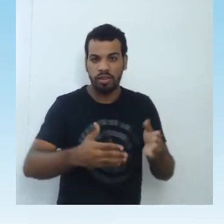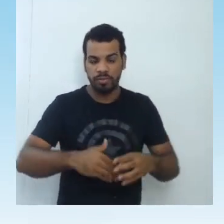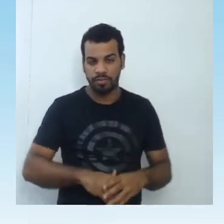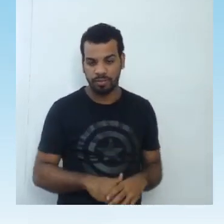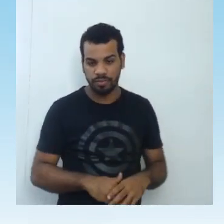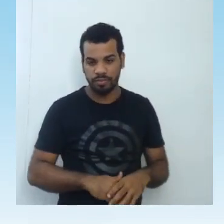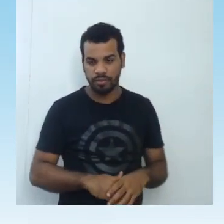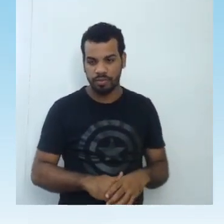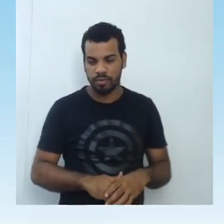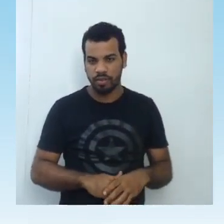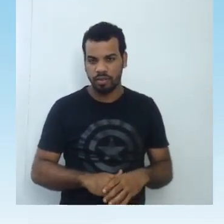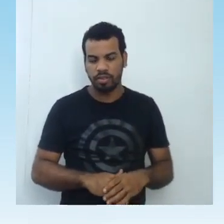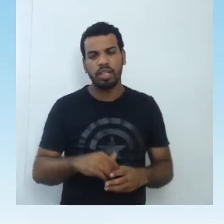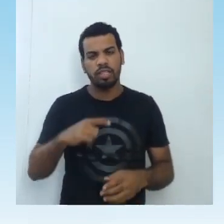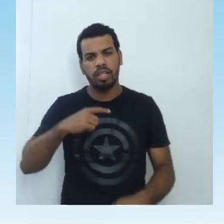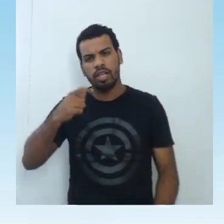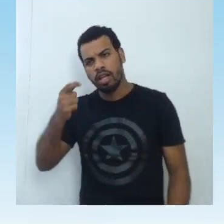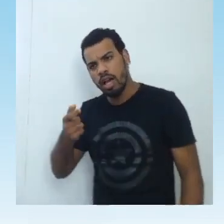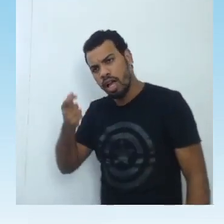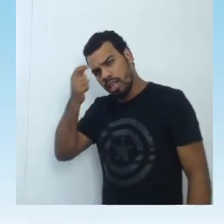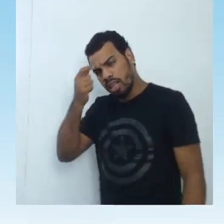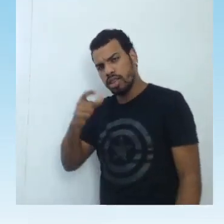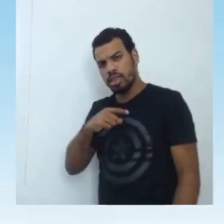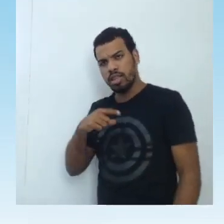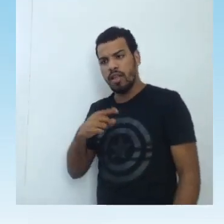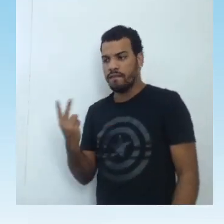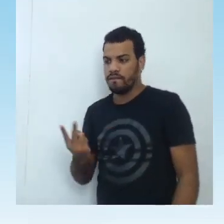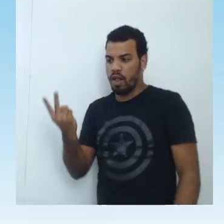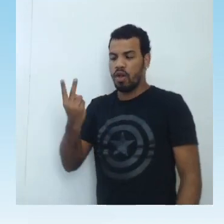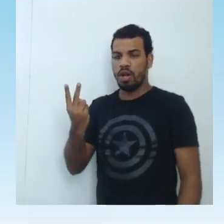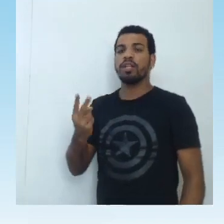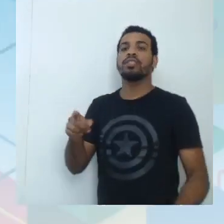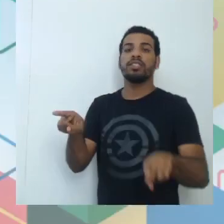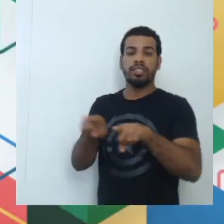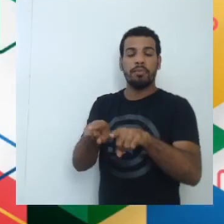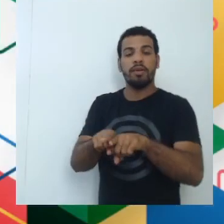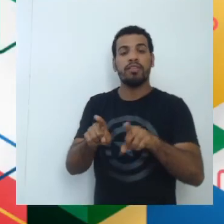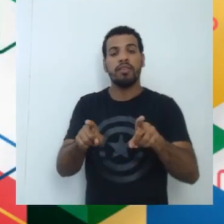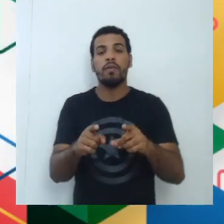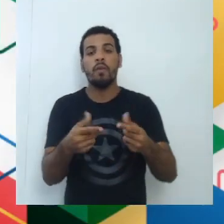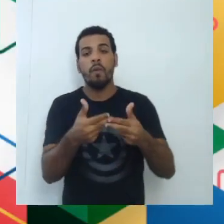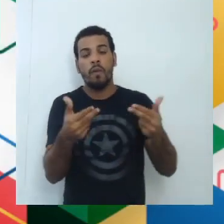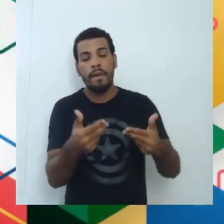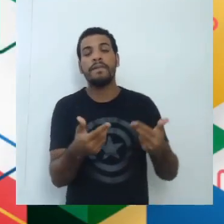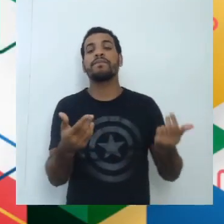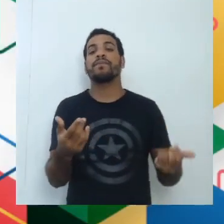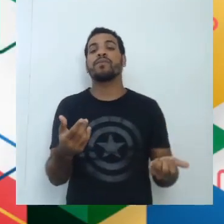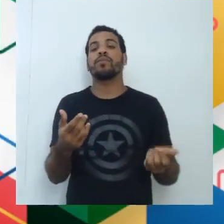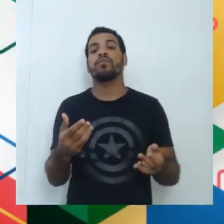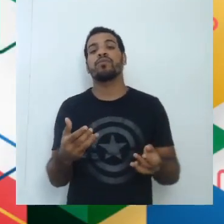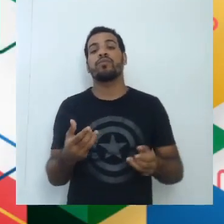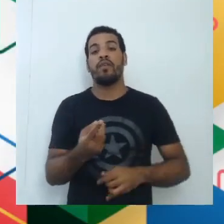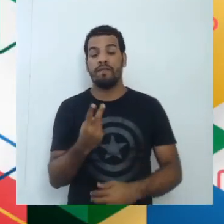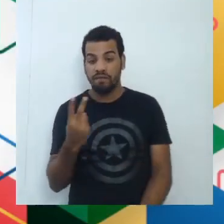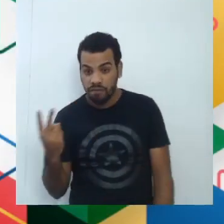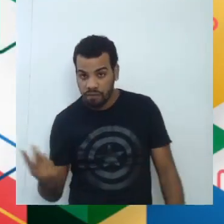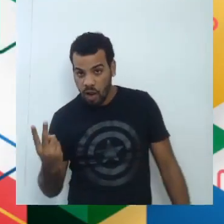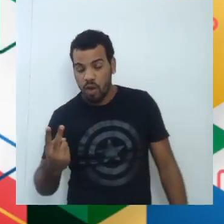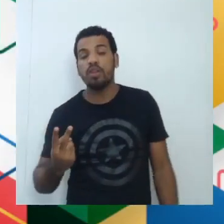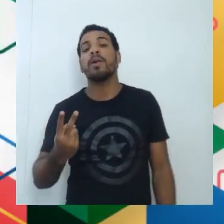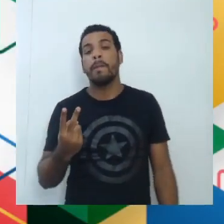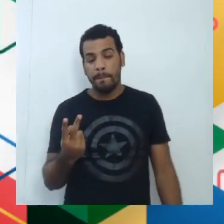exemplo. E a ação racional, que ela pode ser com relação a valores e pode ser com relação a fins. Com relação a valores,